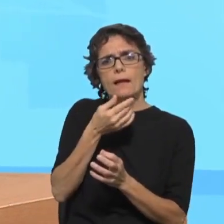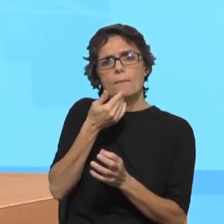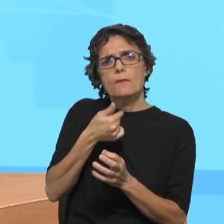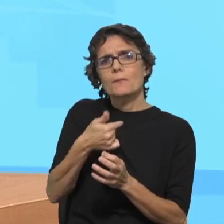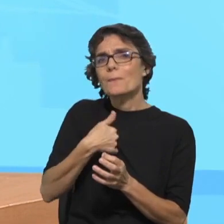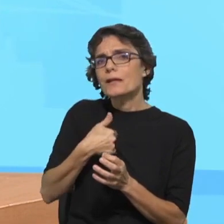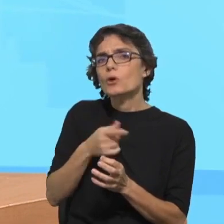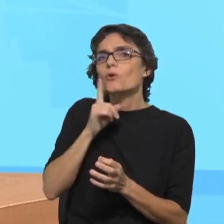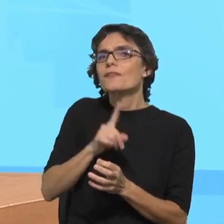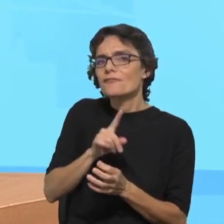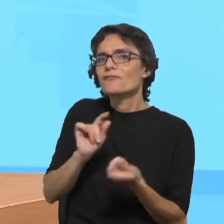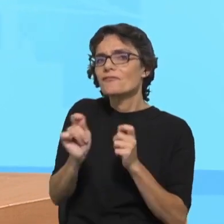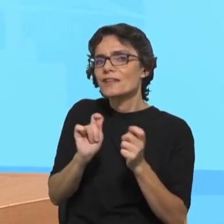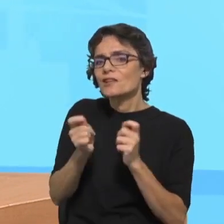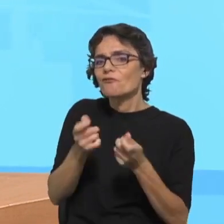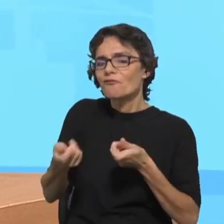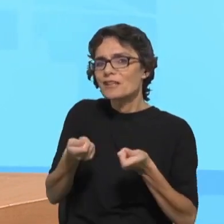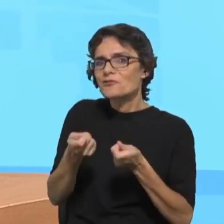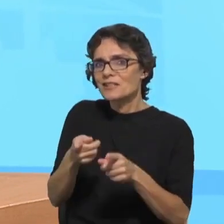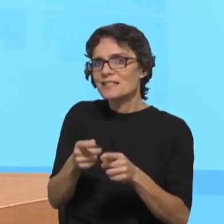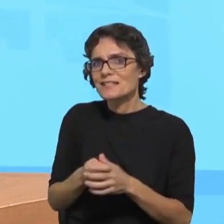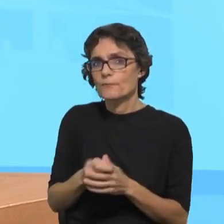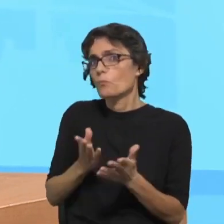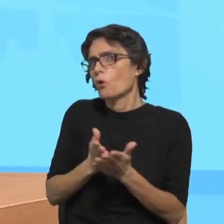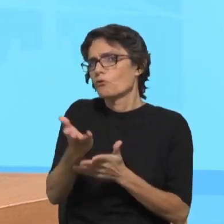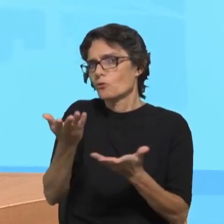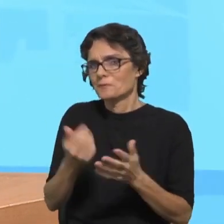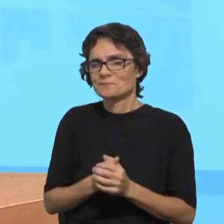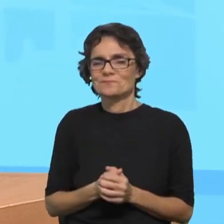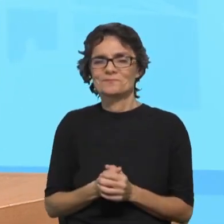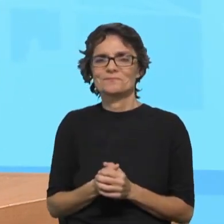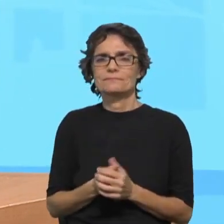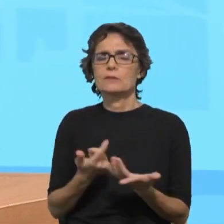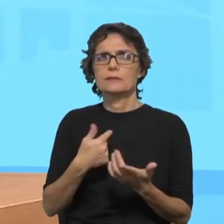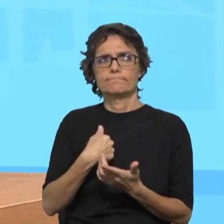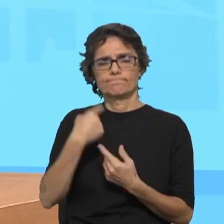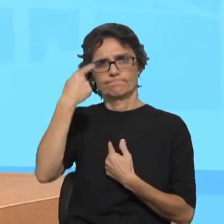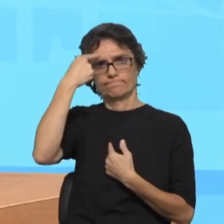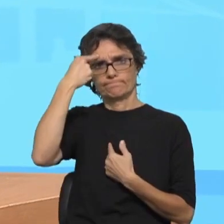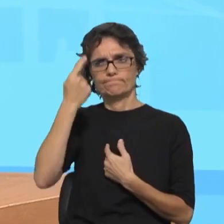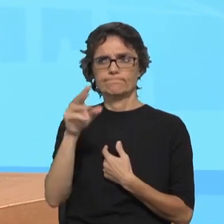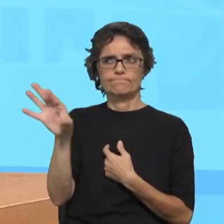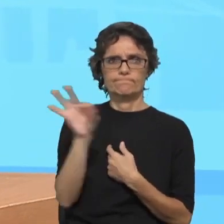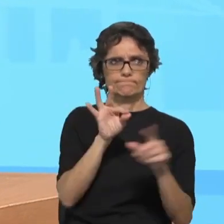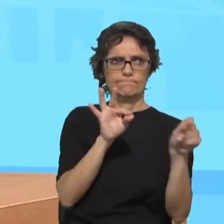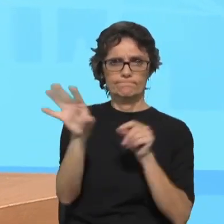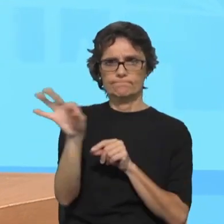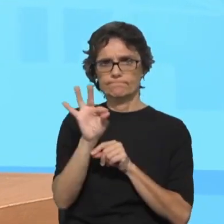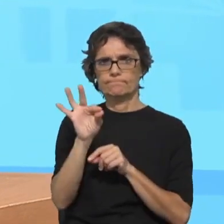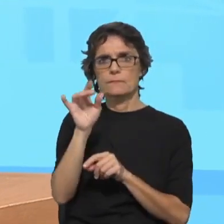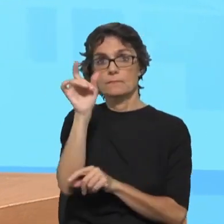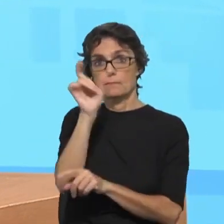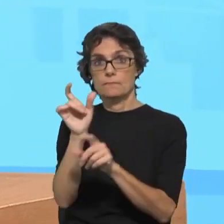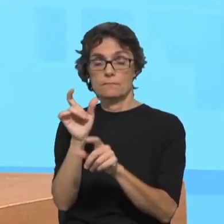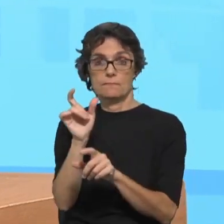uma reedição, se quiser, ou uma continuação. E então escolhi pessoas, por acaso, um pouco mais novas